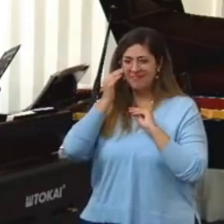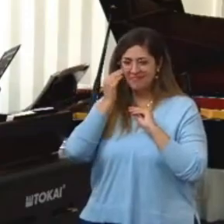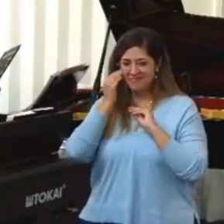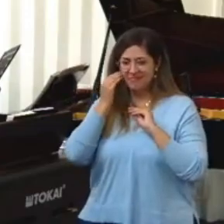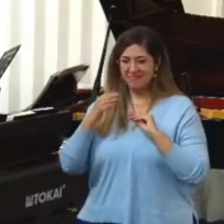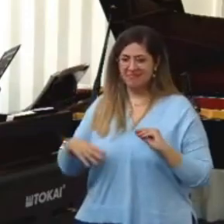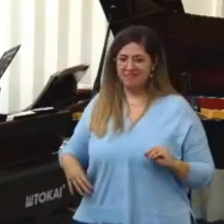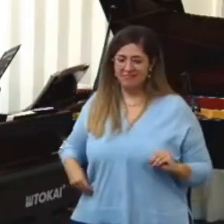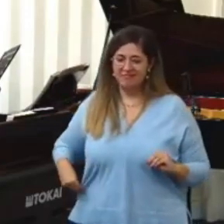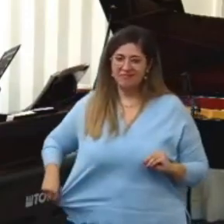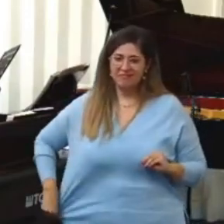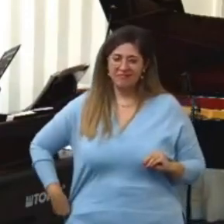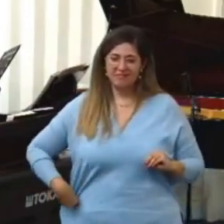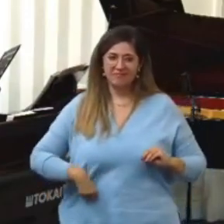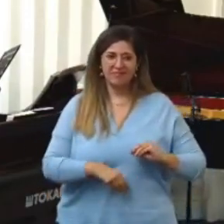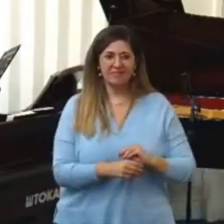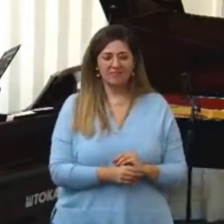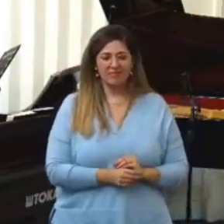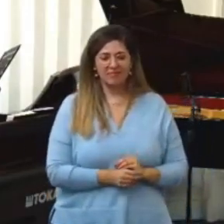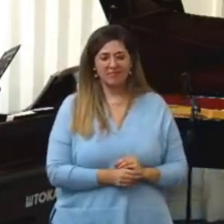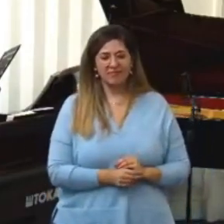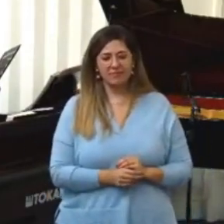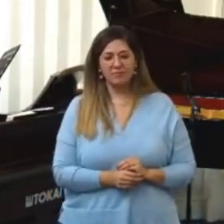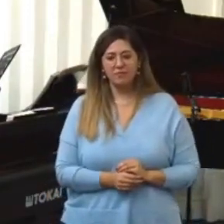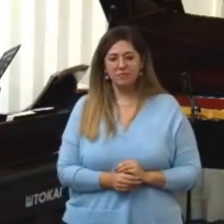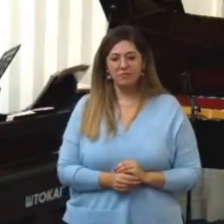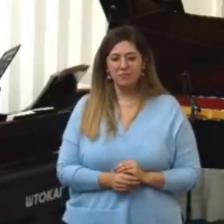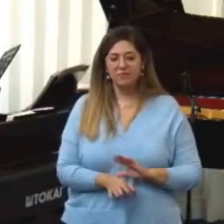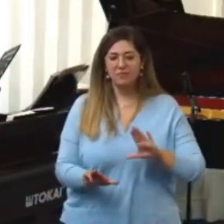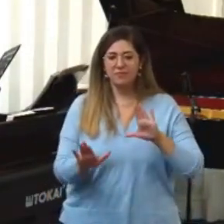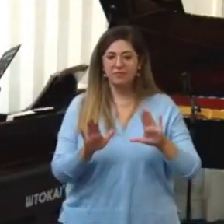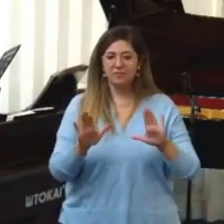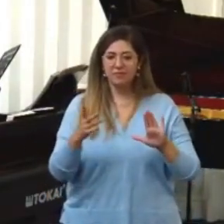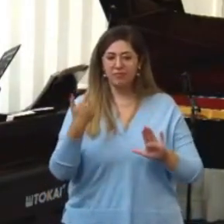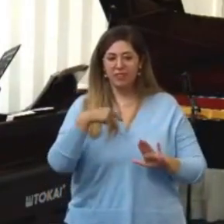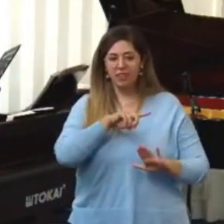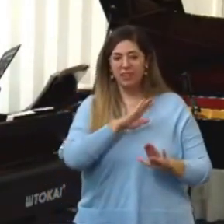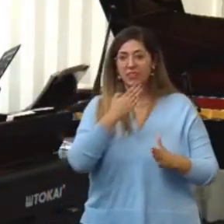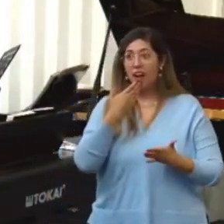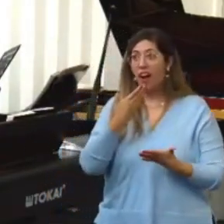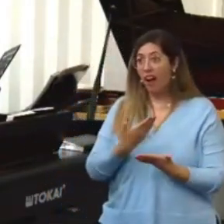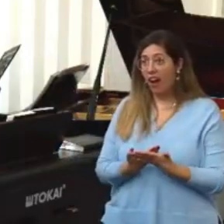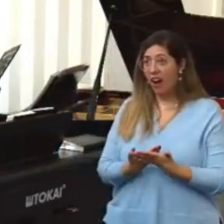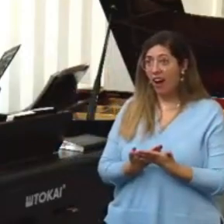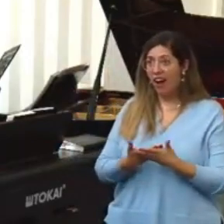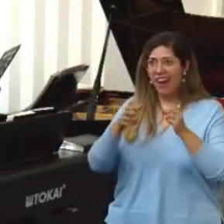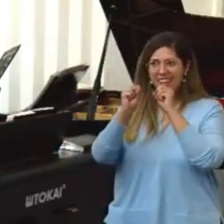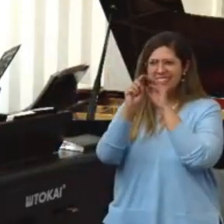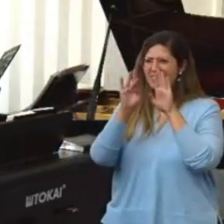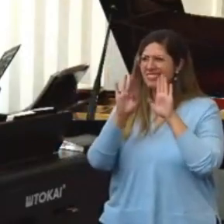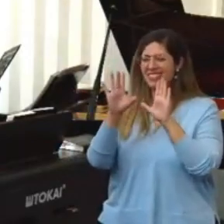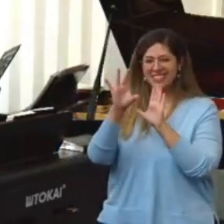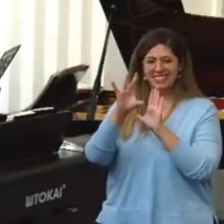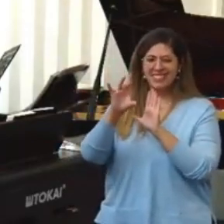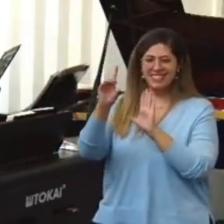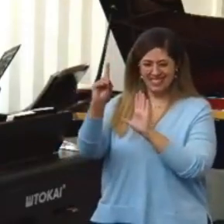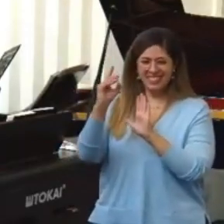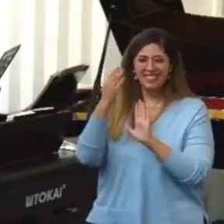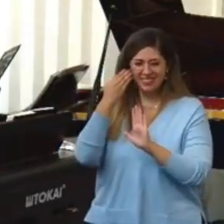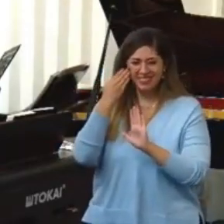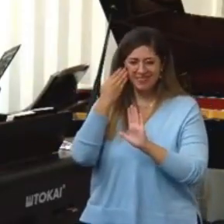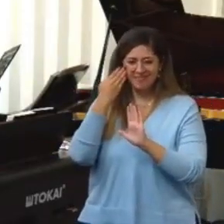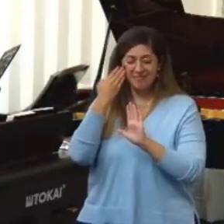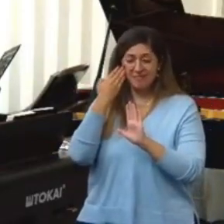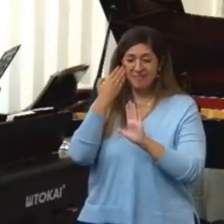Ou pelo menos nos impressiona e continua a nos impressionar. A glória de Deus.